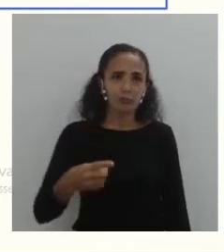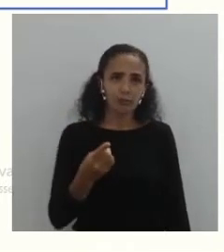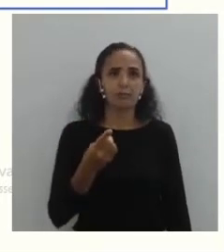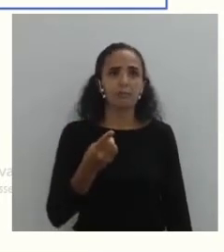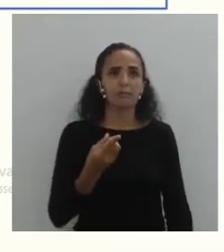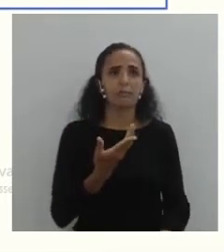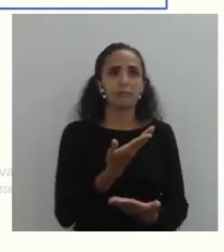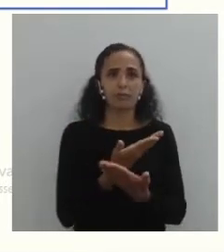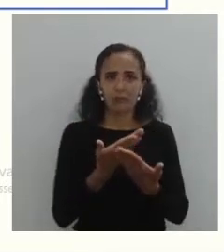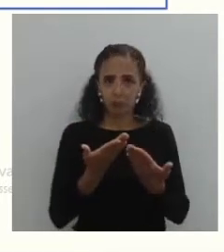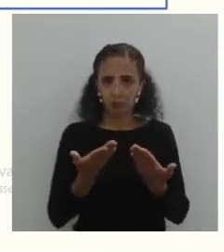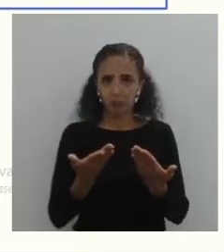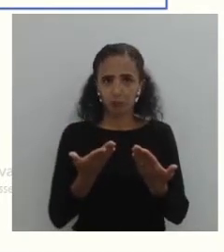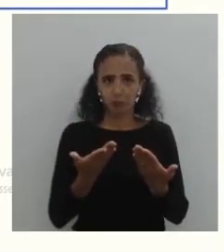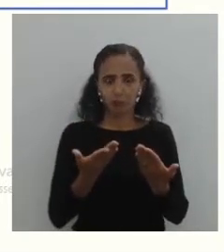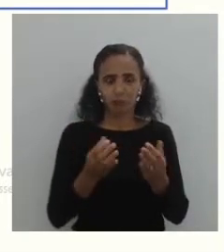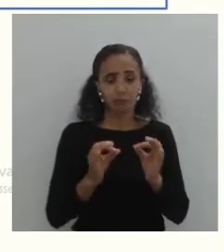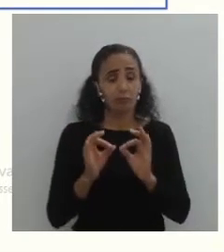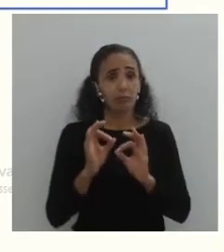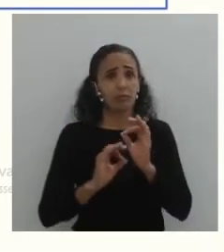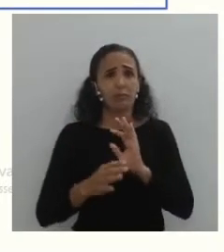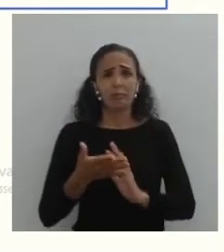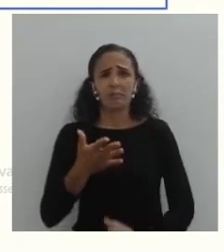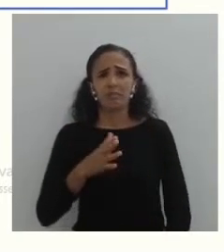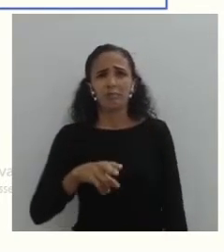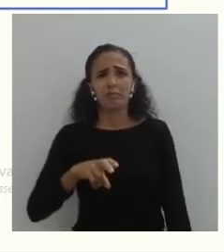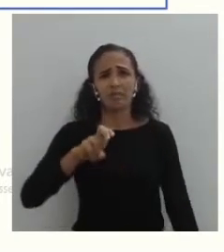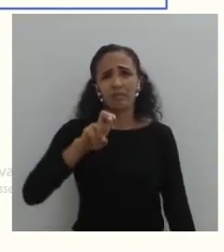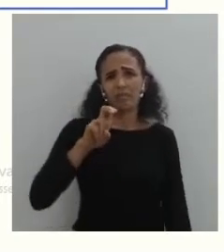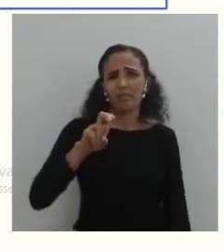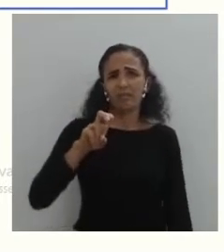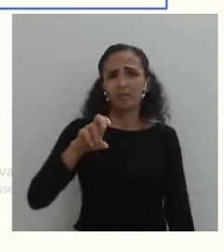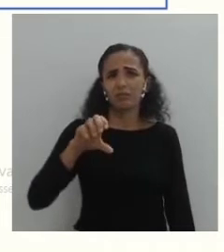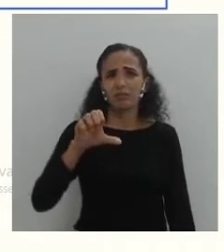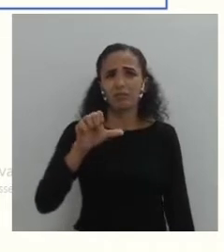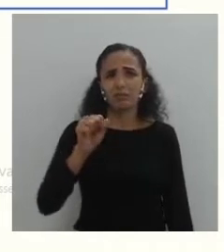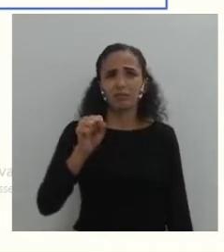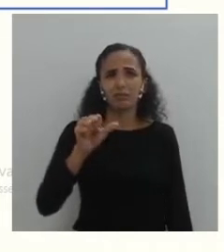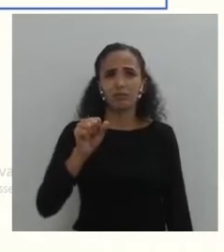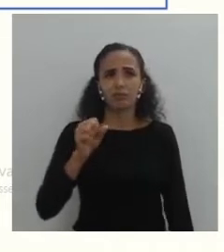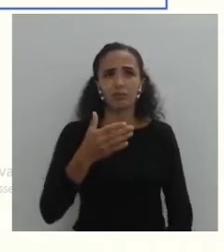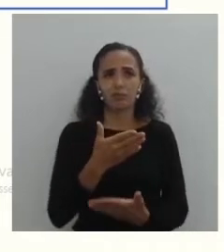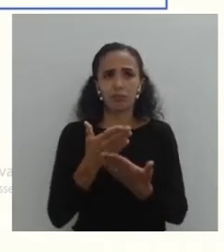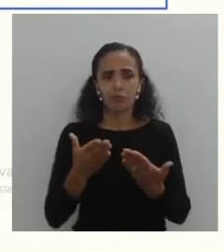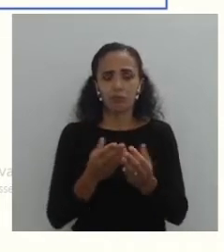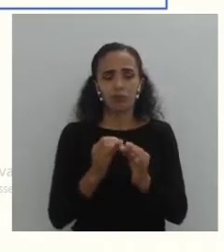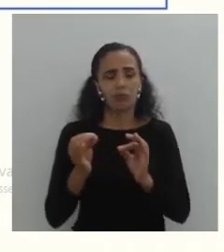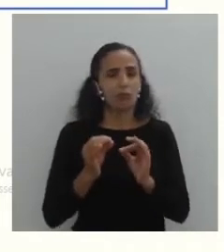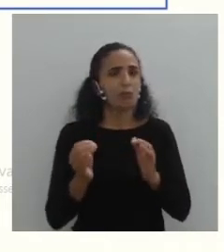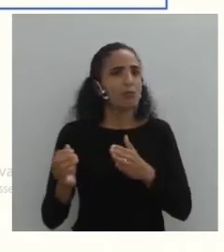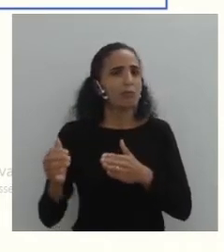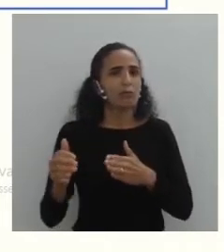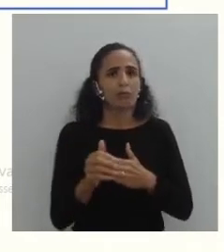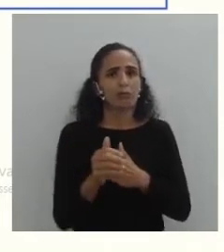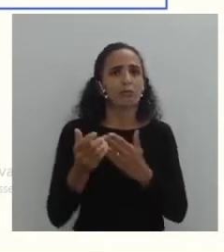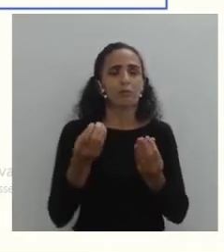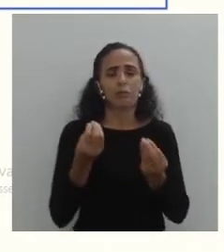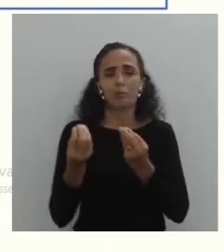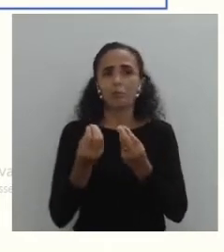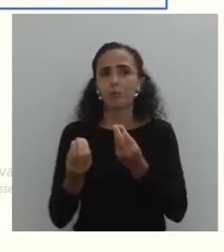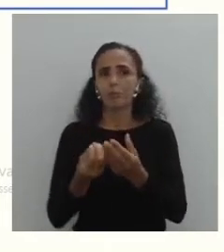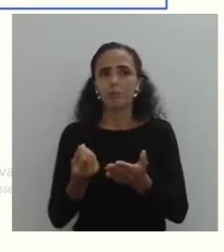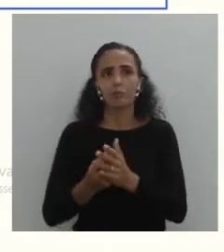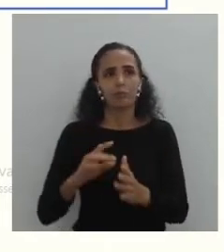0,3%, certo? No caso, seriam 588 mil declaram-se seguidores do